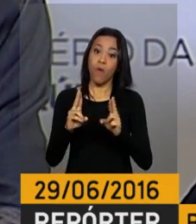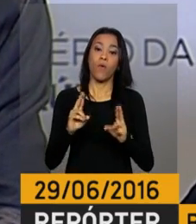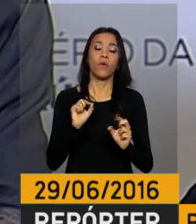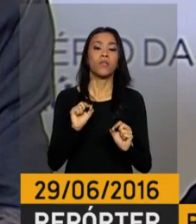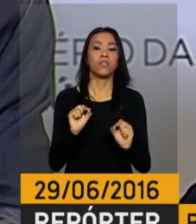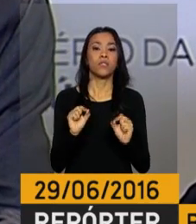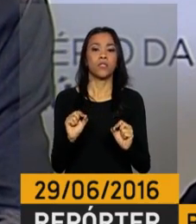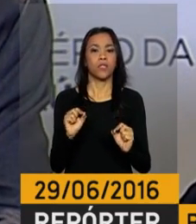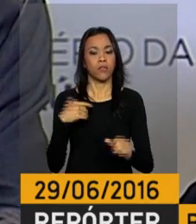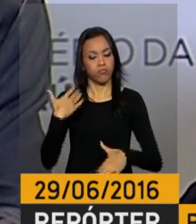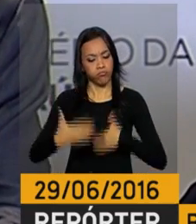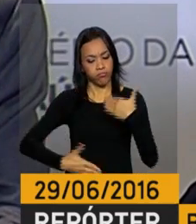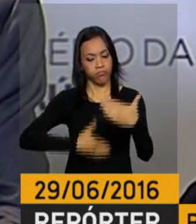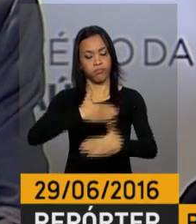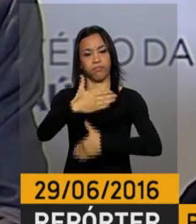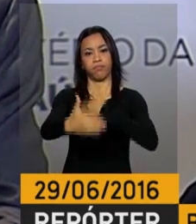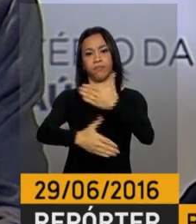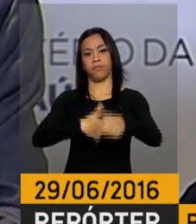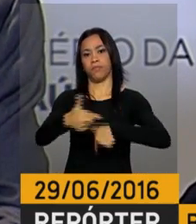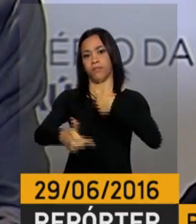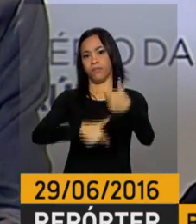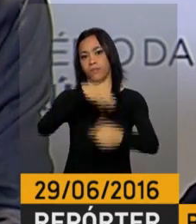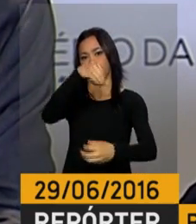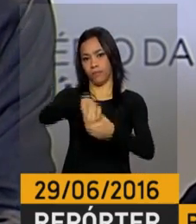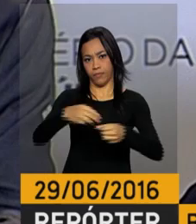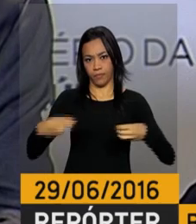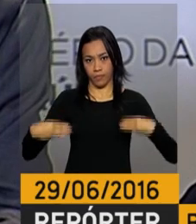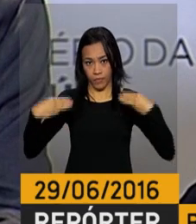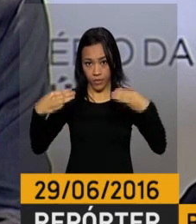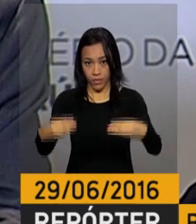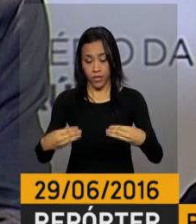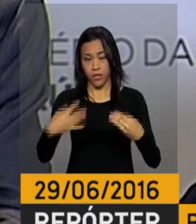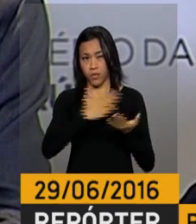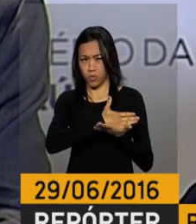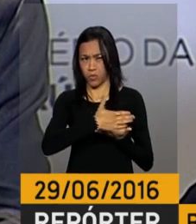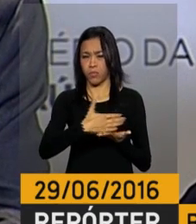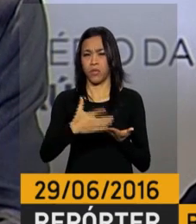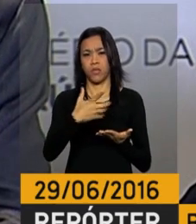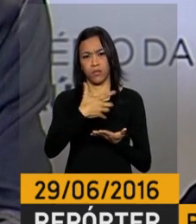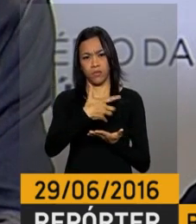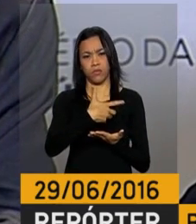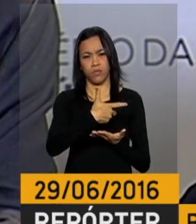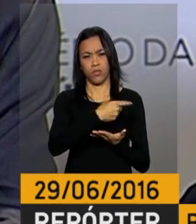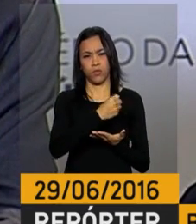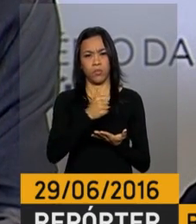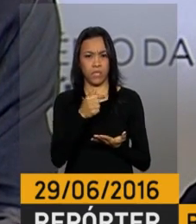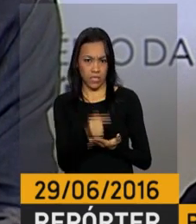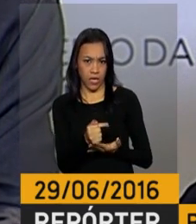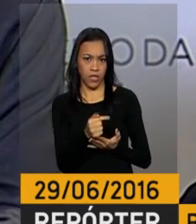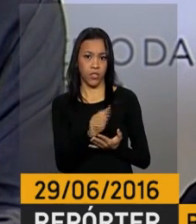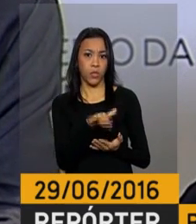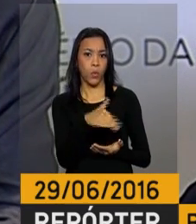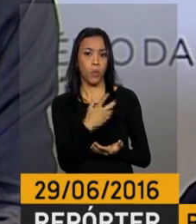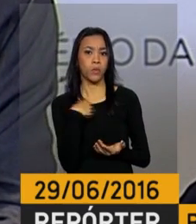a ter deste ministério e a partir de 2007 quando nós fizemos